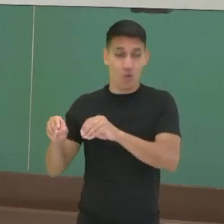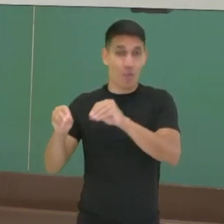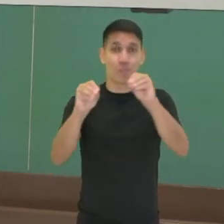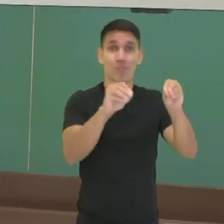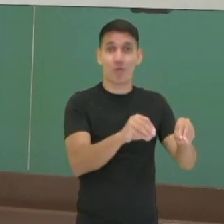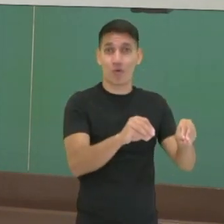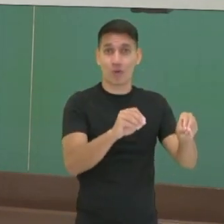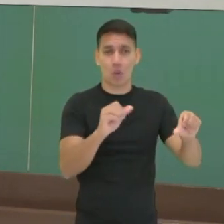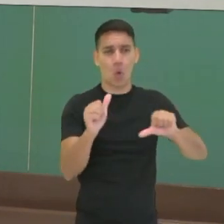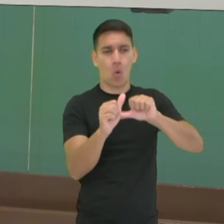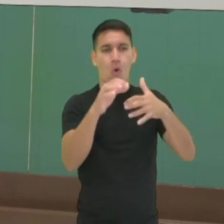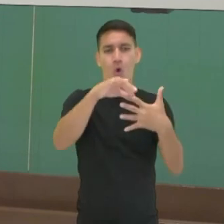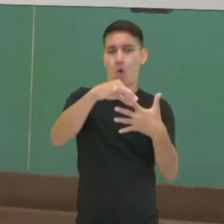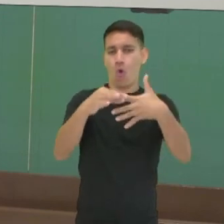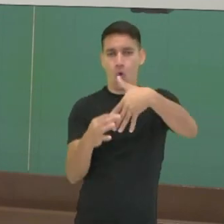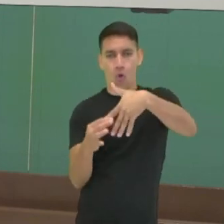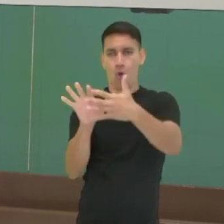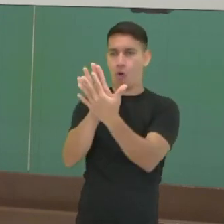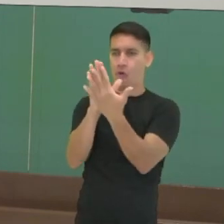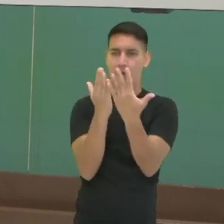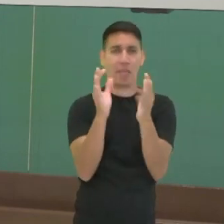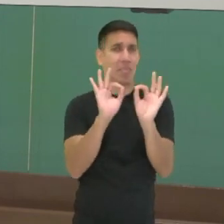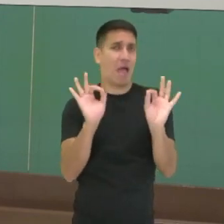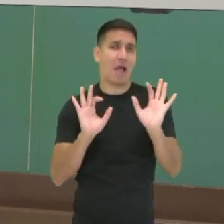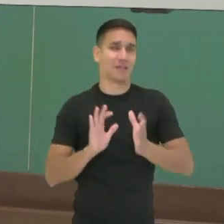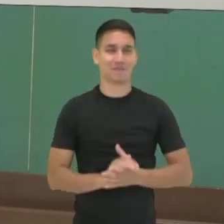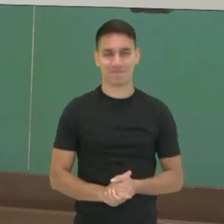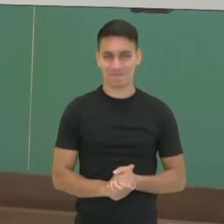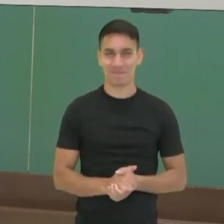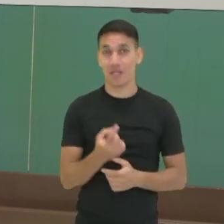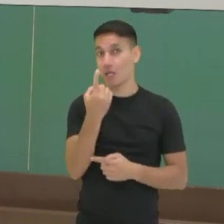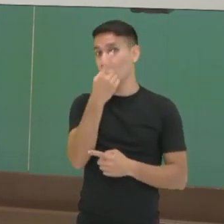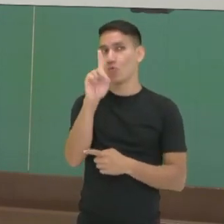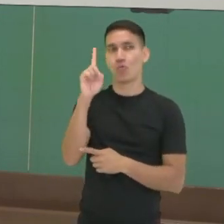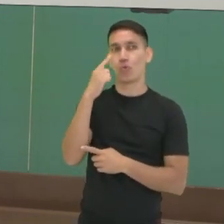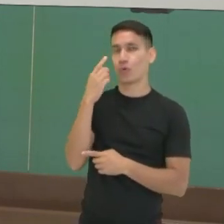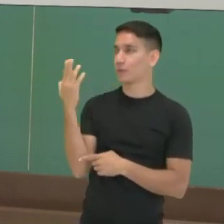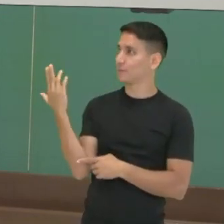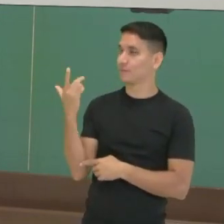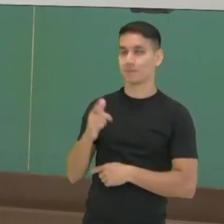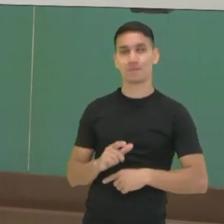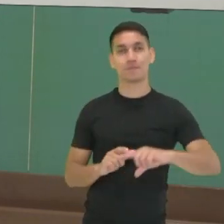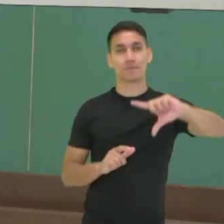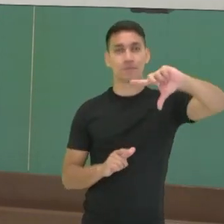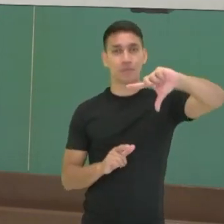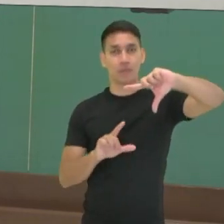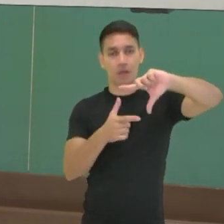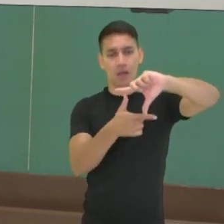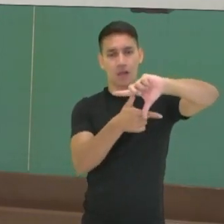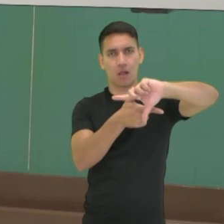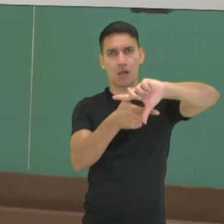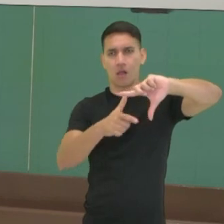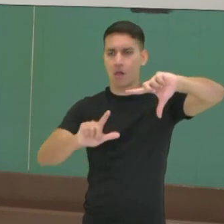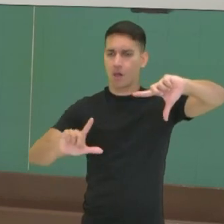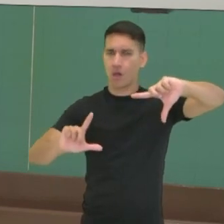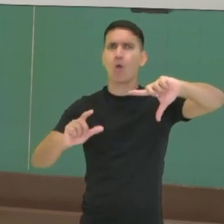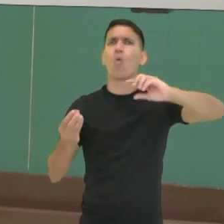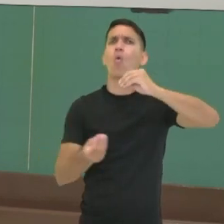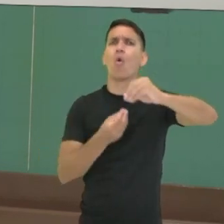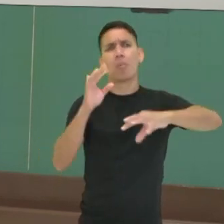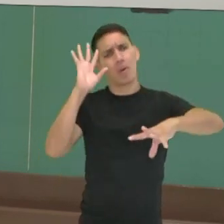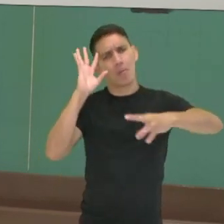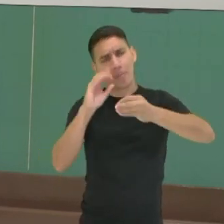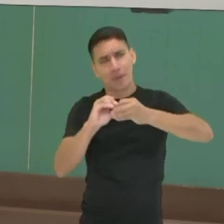não rodou, não refletiu, não fez nada. E por último, a rotação. Como é que a gente consegue perceber